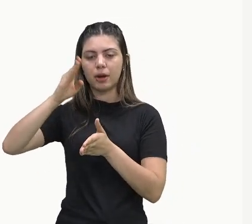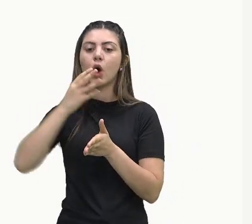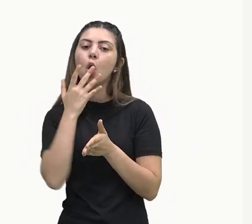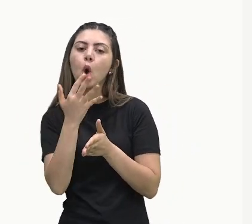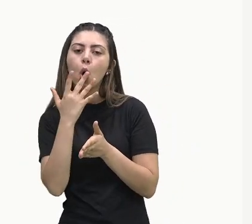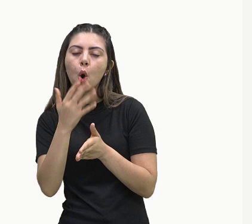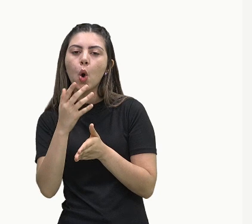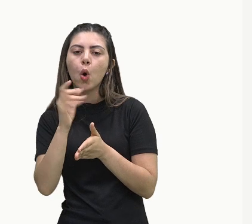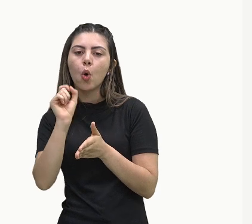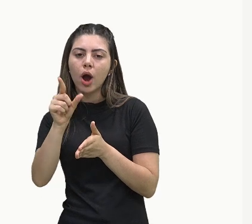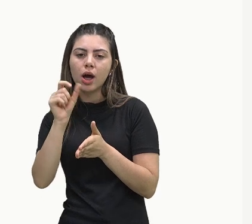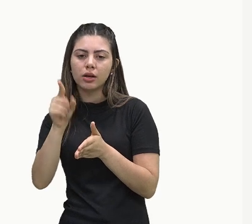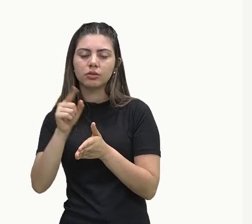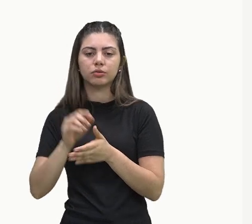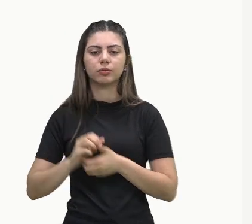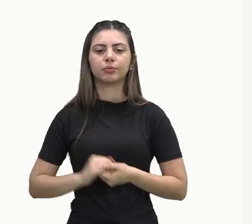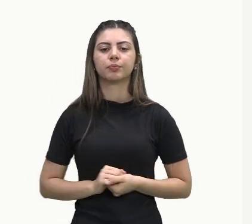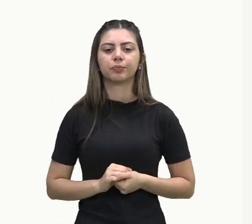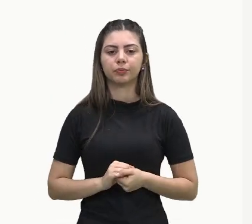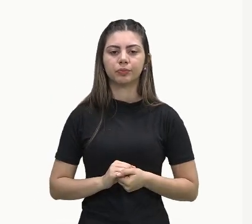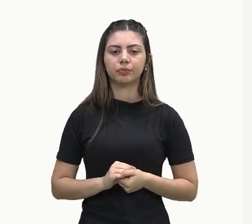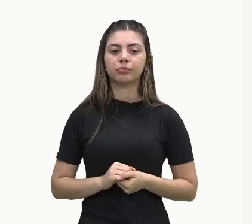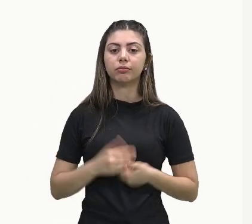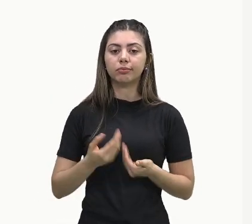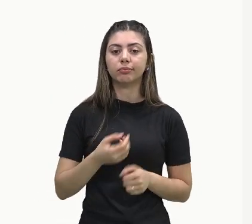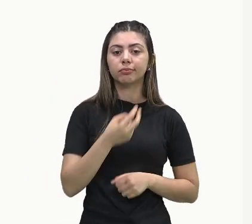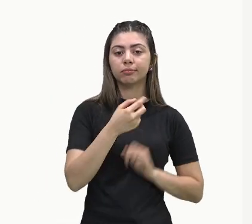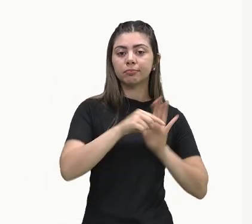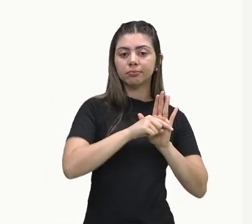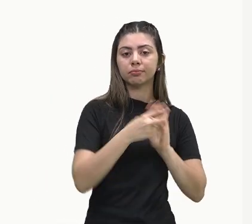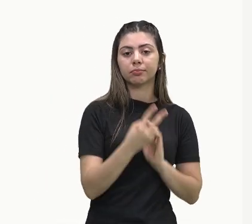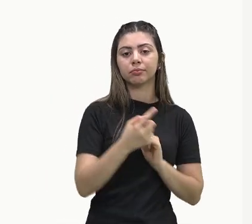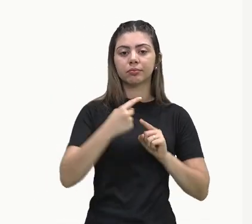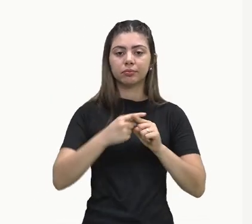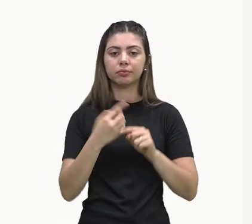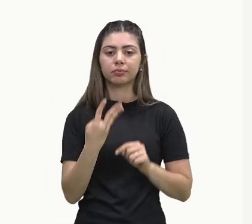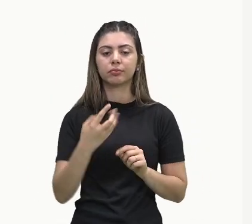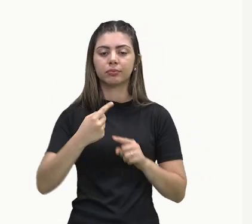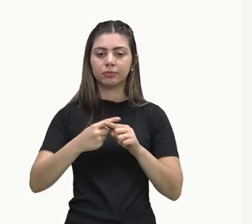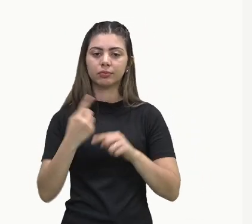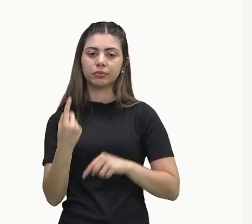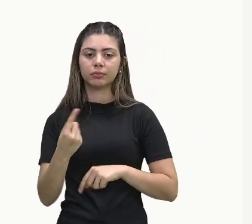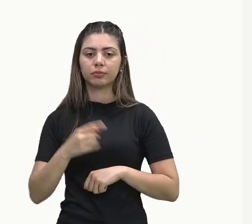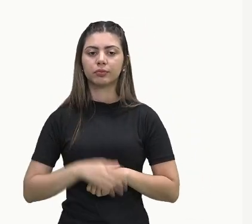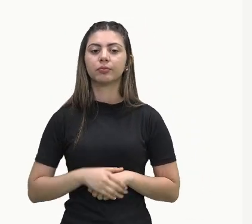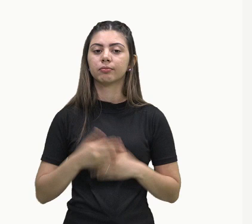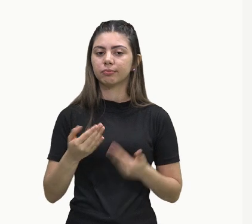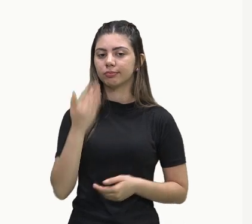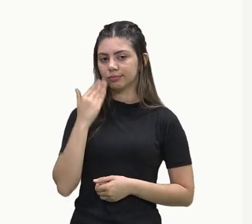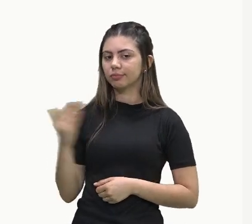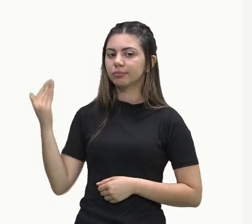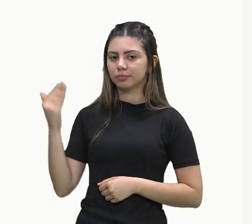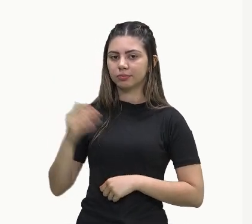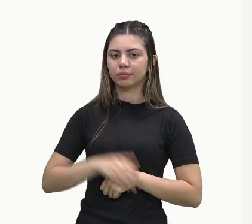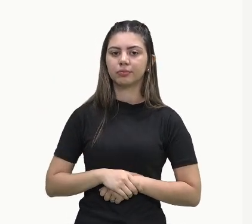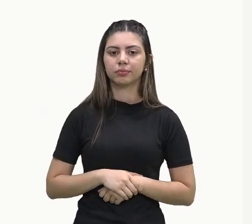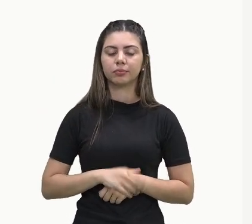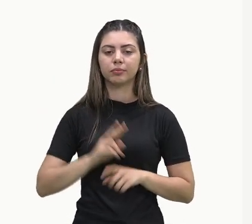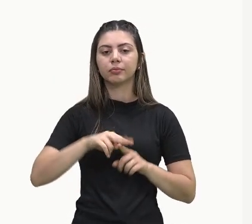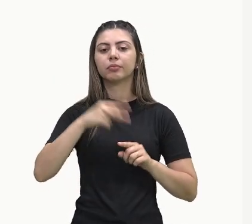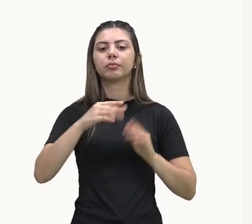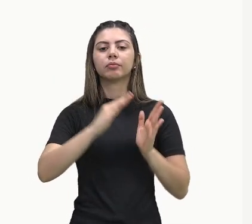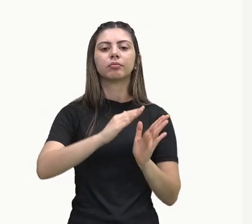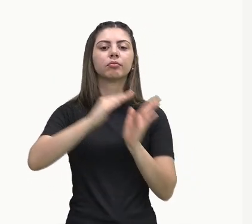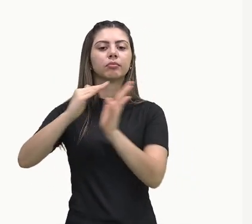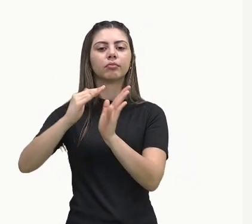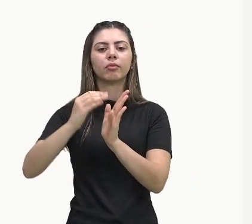esquerda para a direita então eu vou ter -2 x 4 x 1 aqui está em seguida